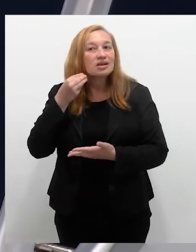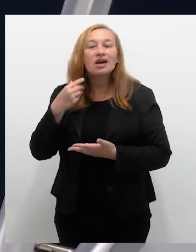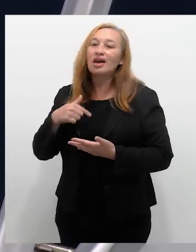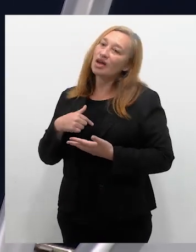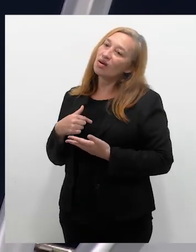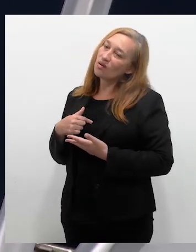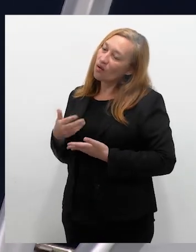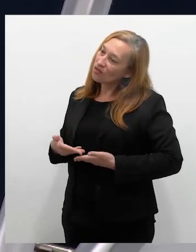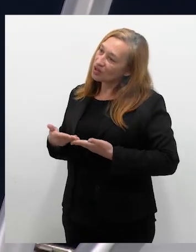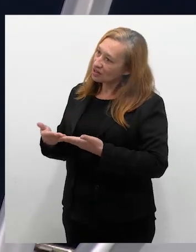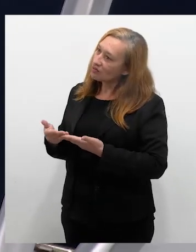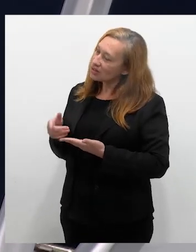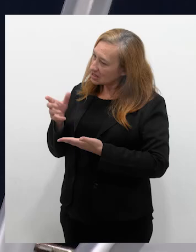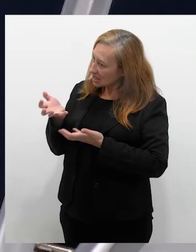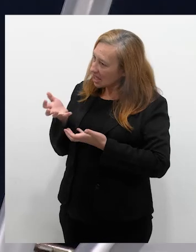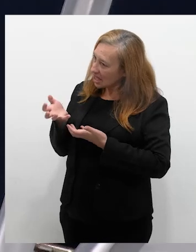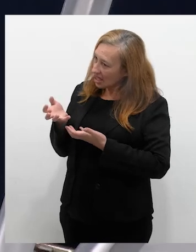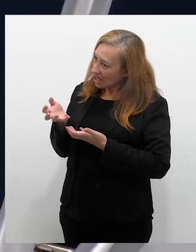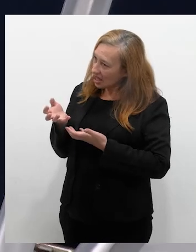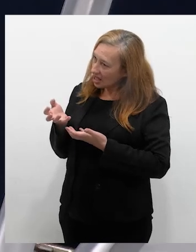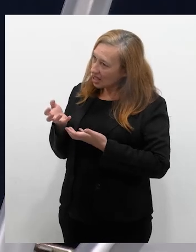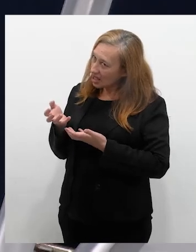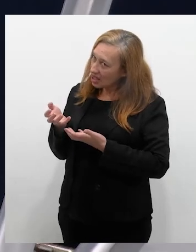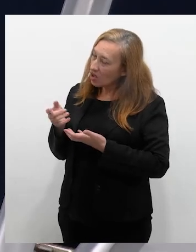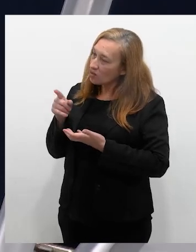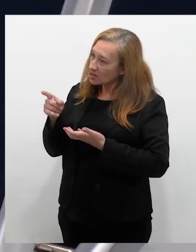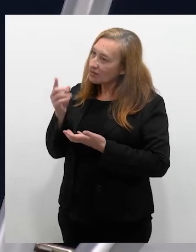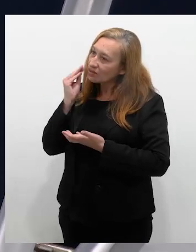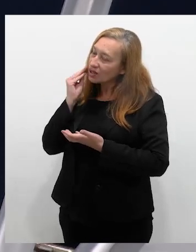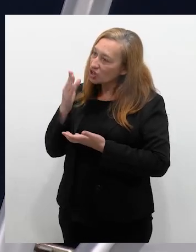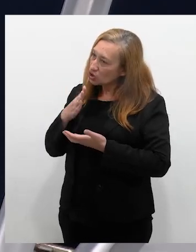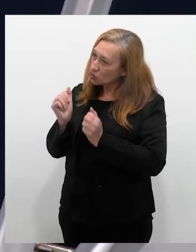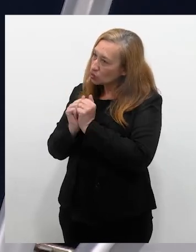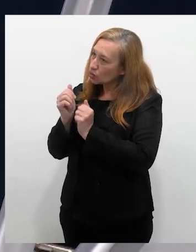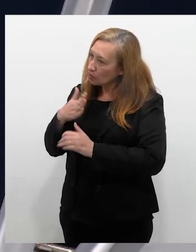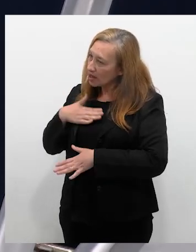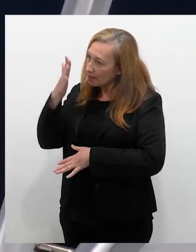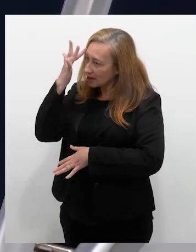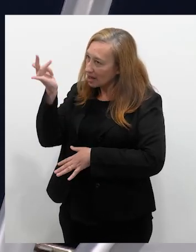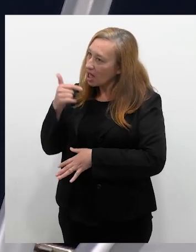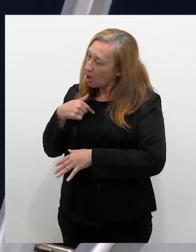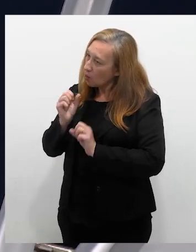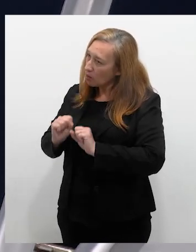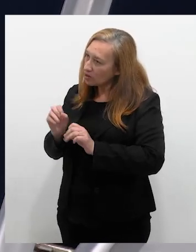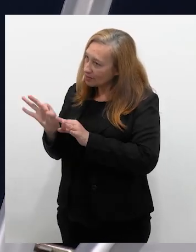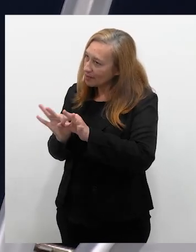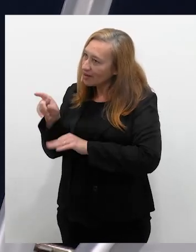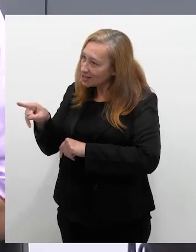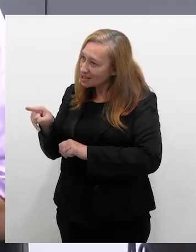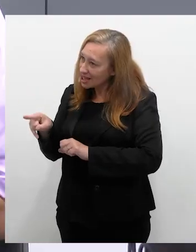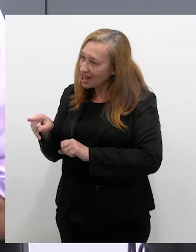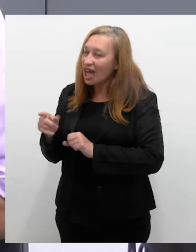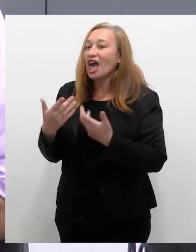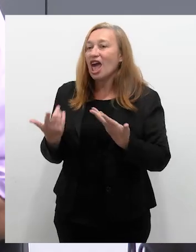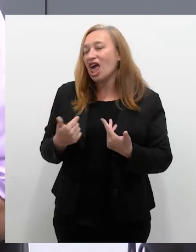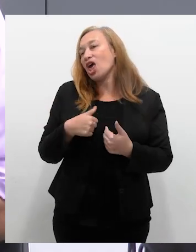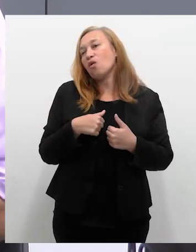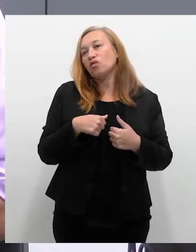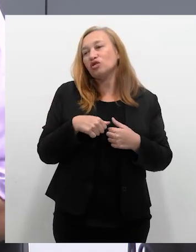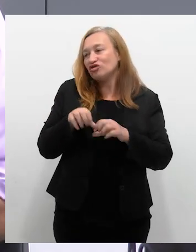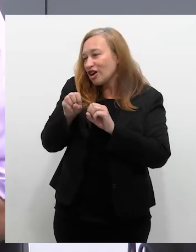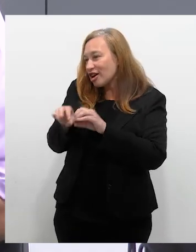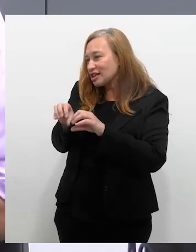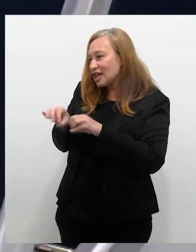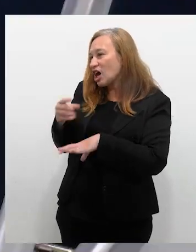me ofereci. Falei para ele, Jaiminho, se você quiser, como você vai fazer o teste comigo amanhã, eu posso te preparar, né? Eu vou te passar